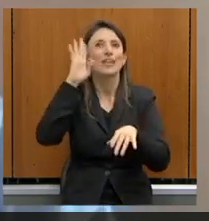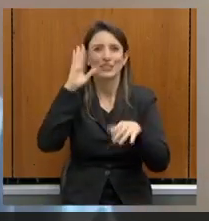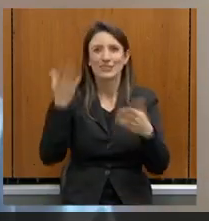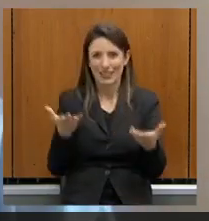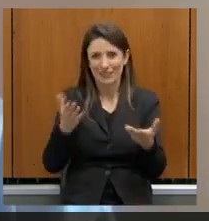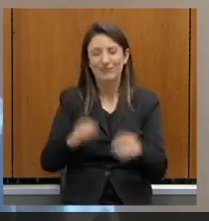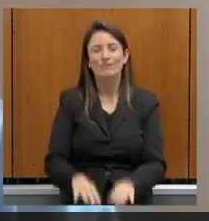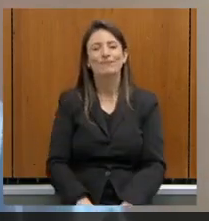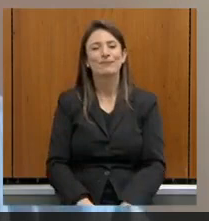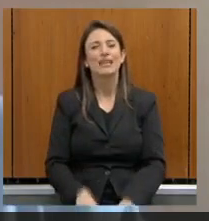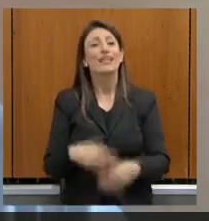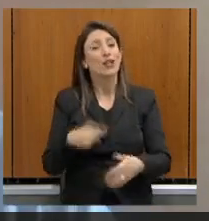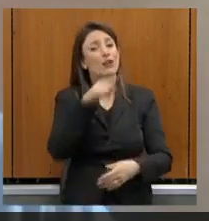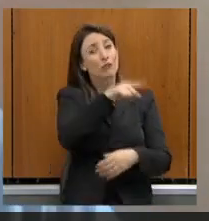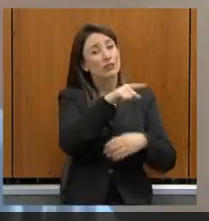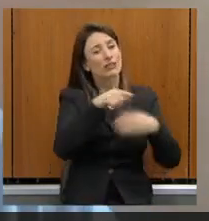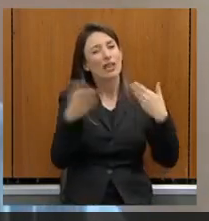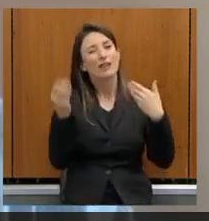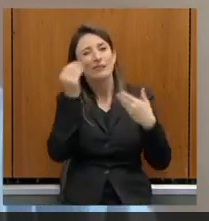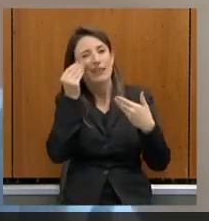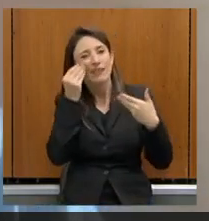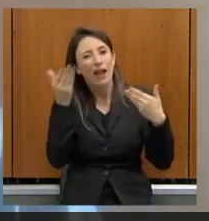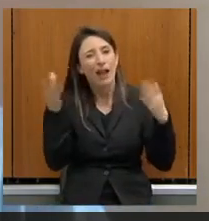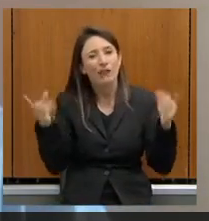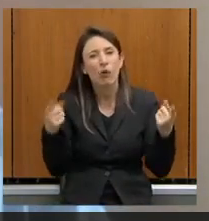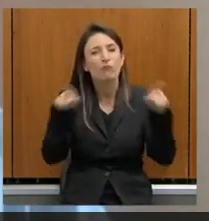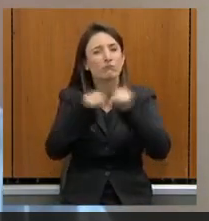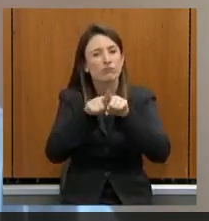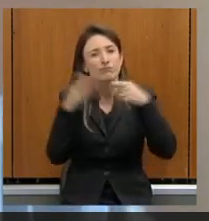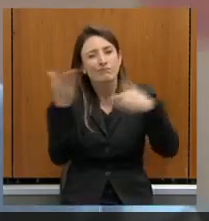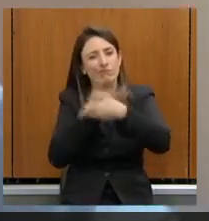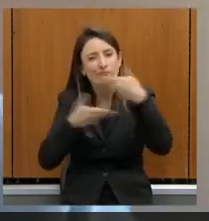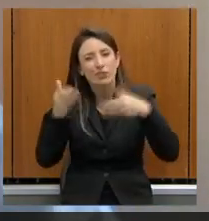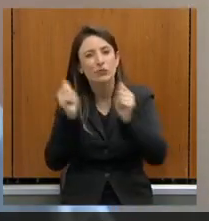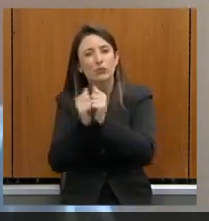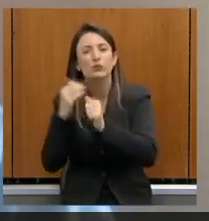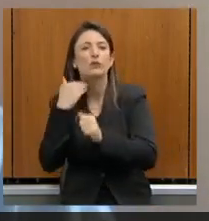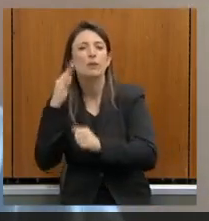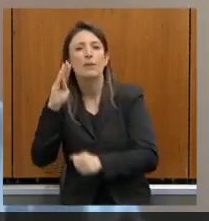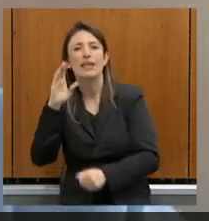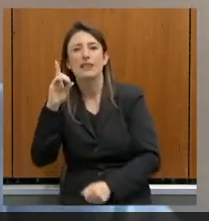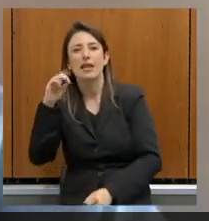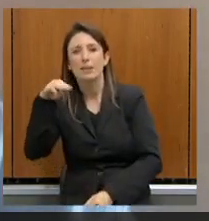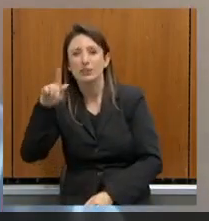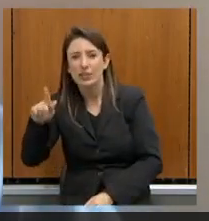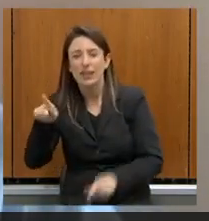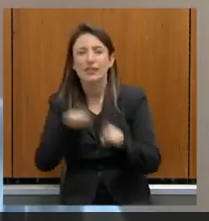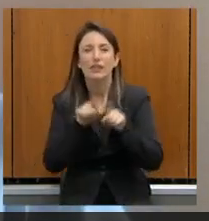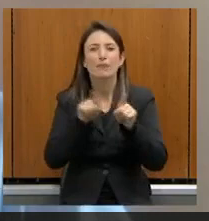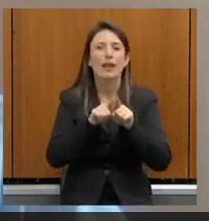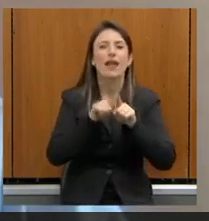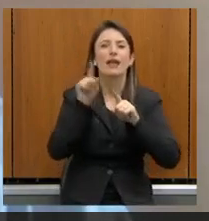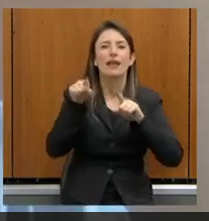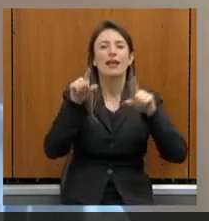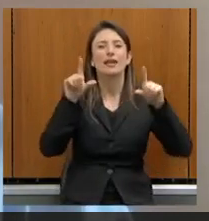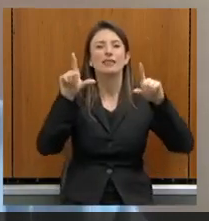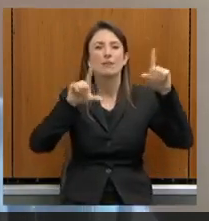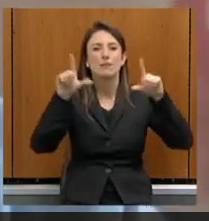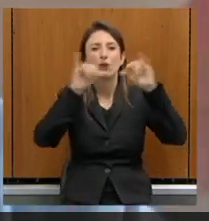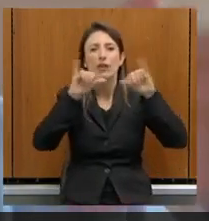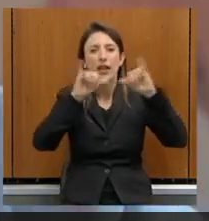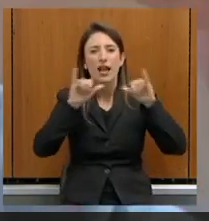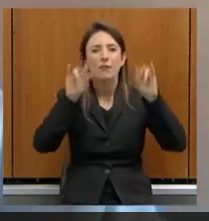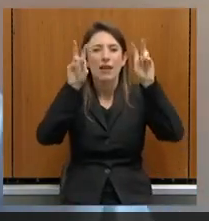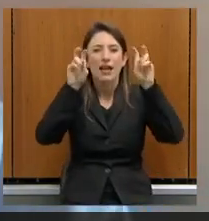interlocução junto ao BDMG, dentro do Recomeça Minas, junto à Fazenda, Junto às Finanças